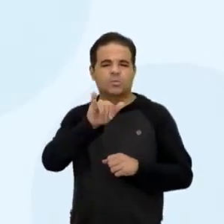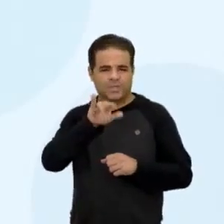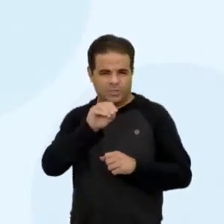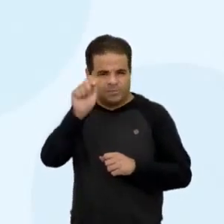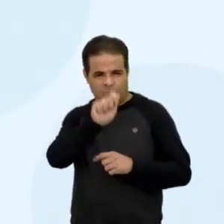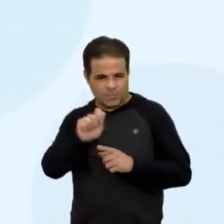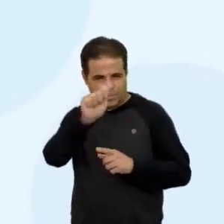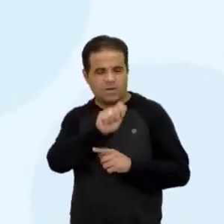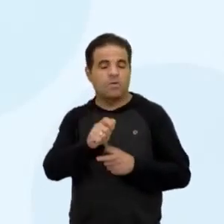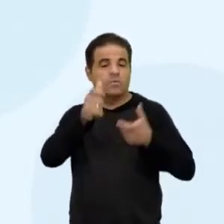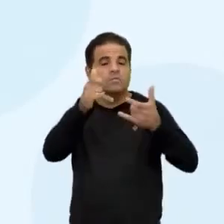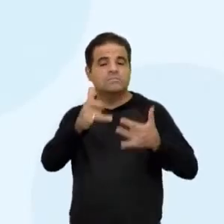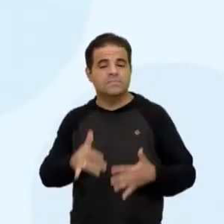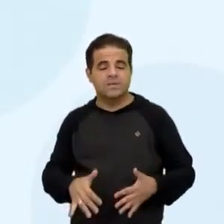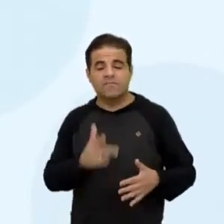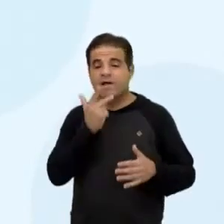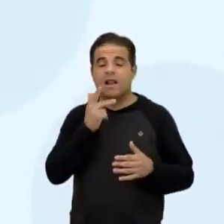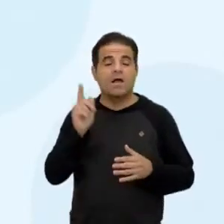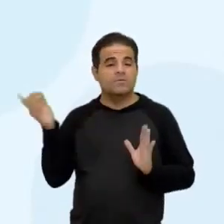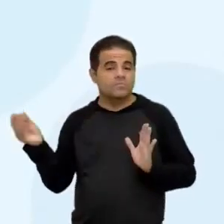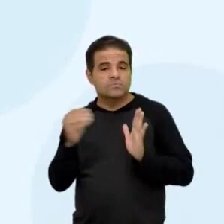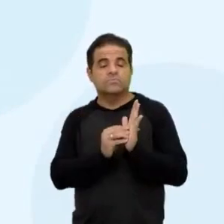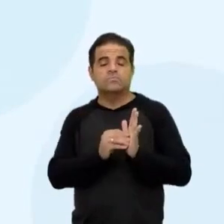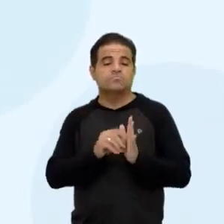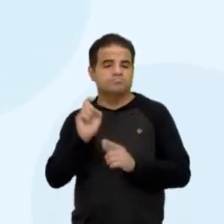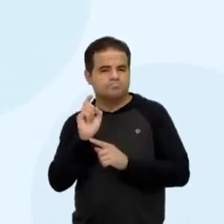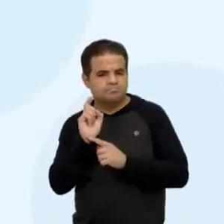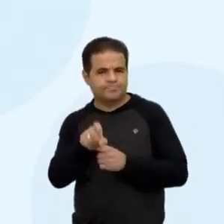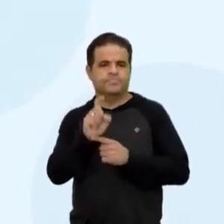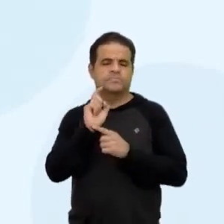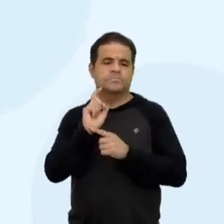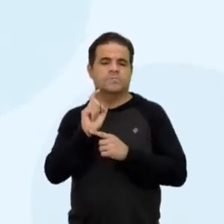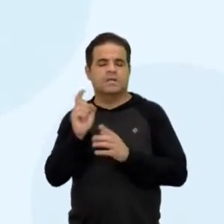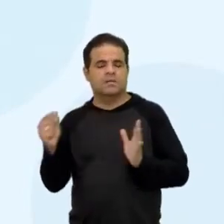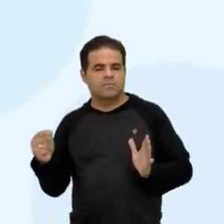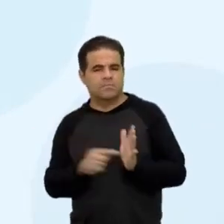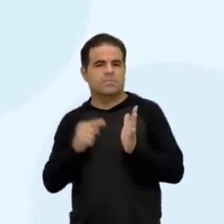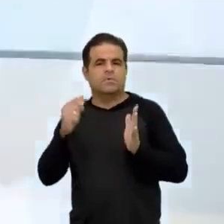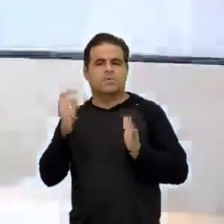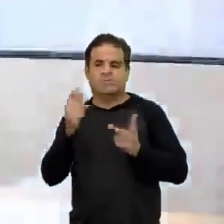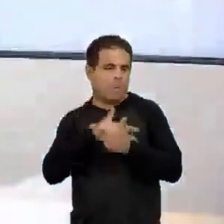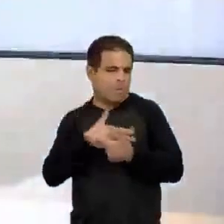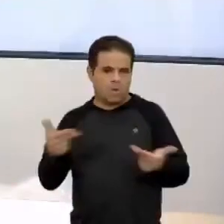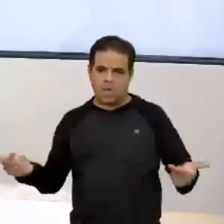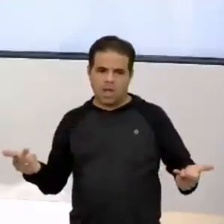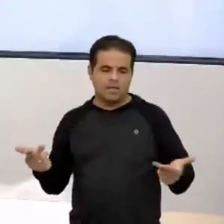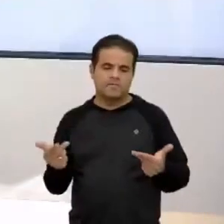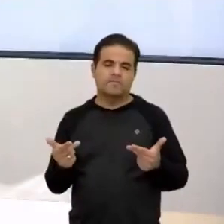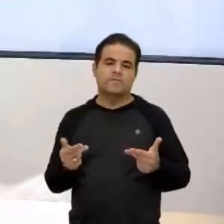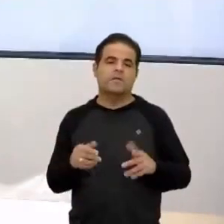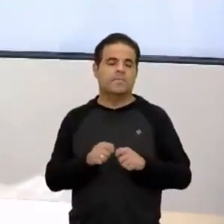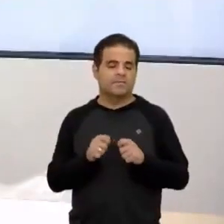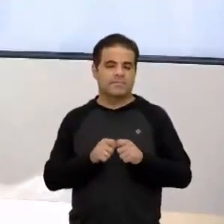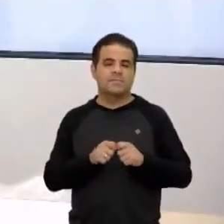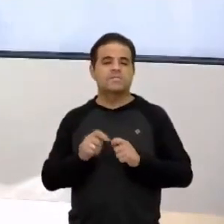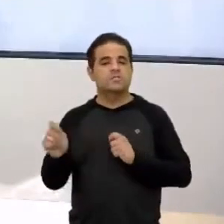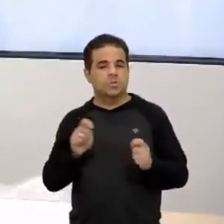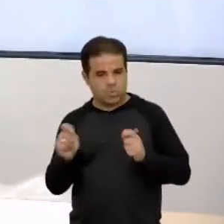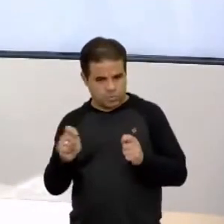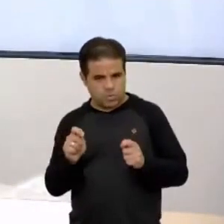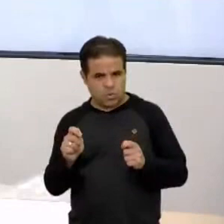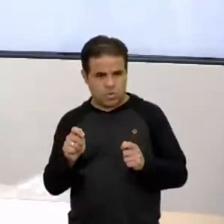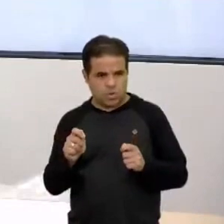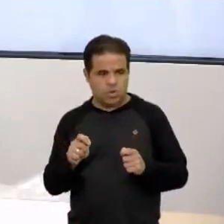gente fala sobre você colocar um botão, você colocar um interruptor, colocar alguma coisa para fazer esse